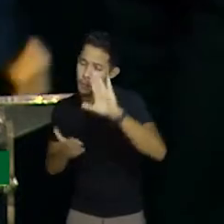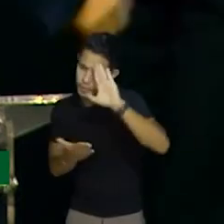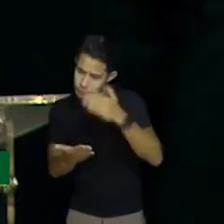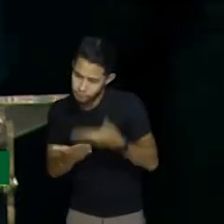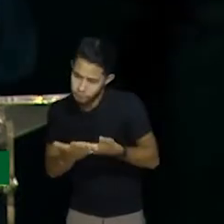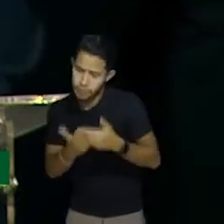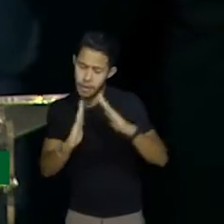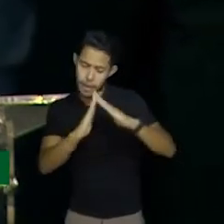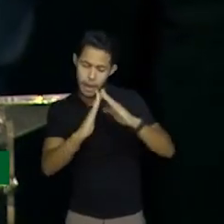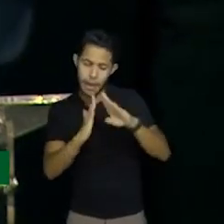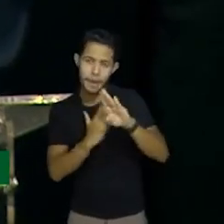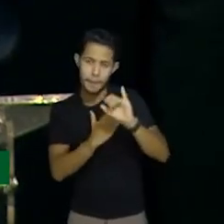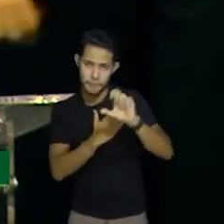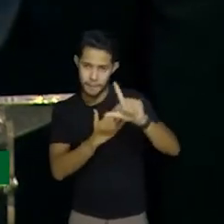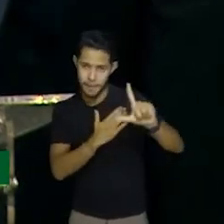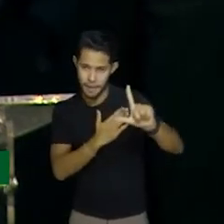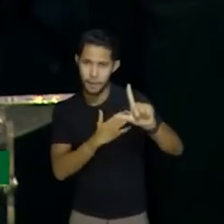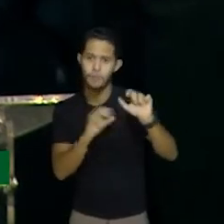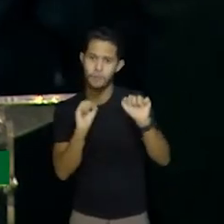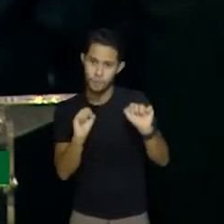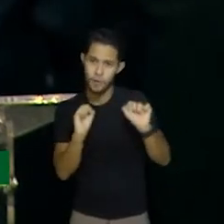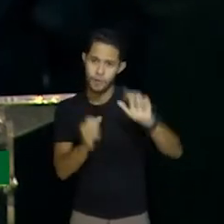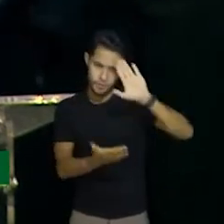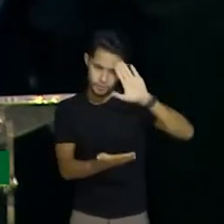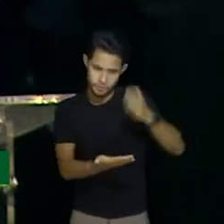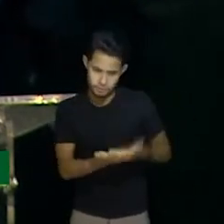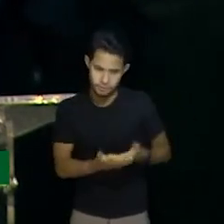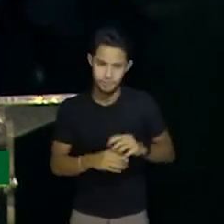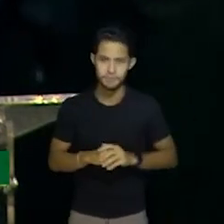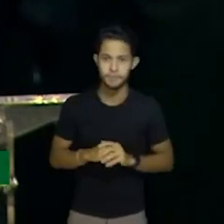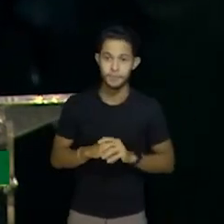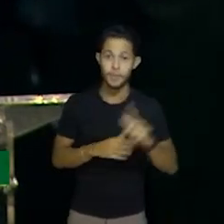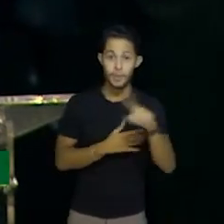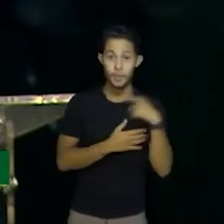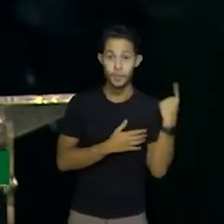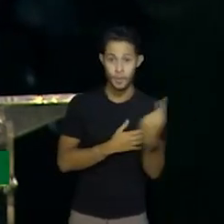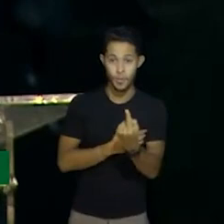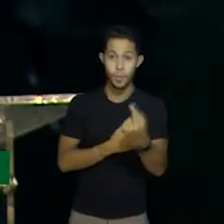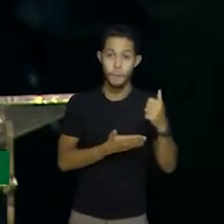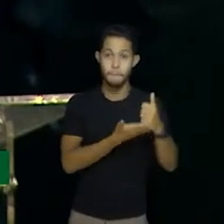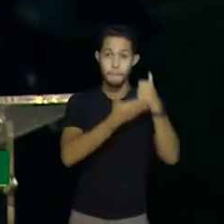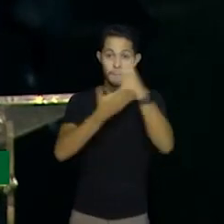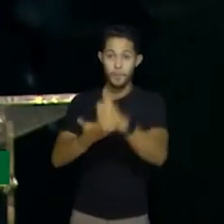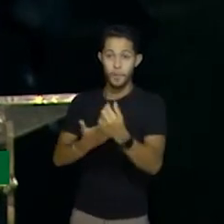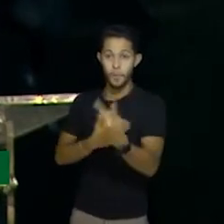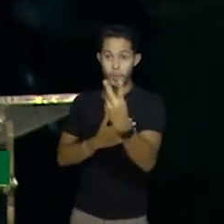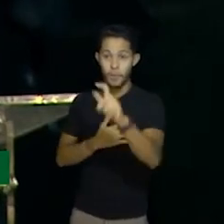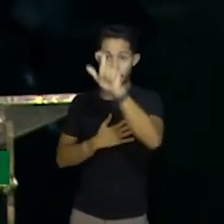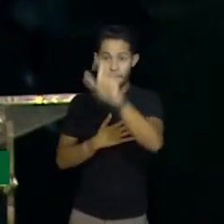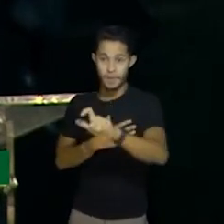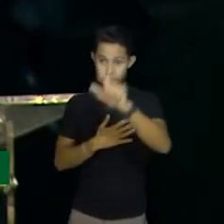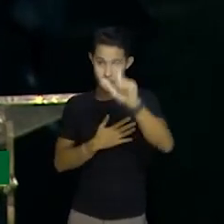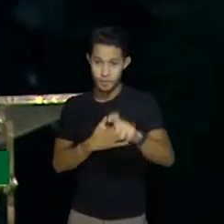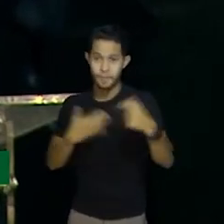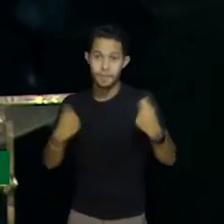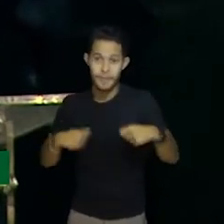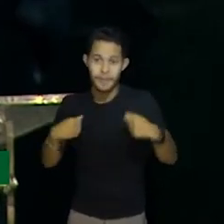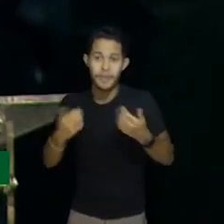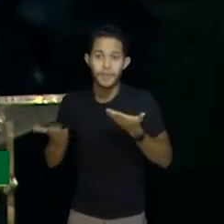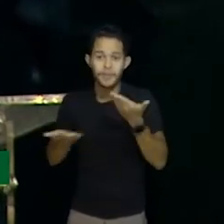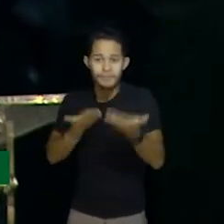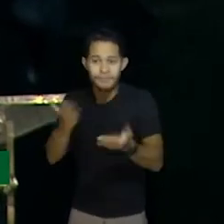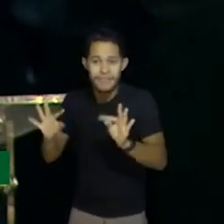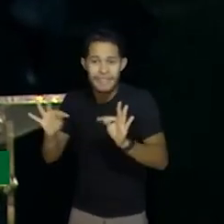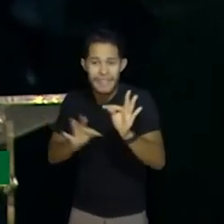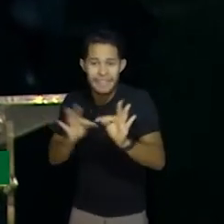Biel. A gente encaminhou duas crianças que precisavam de um tratamento caríssimo, foram para São Paulo também. Então, a gente, com a vivência